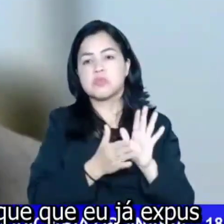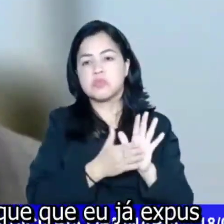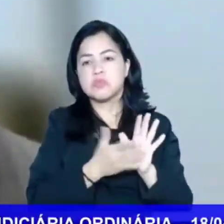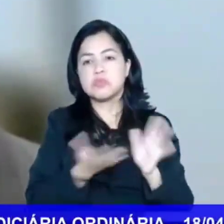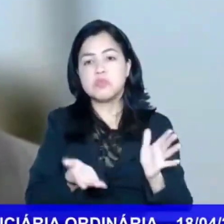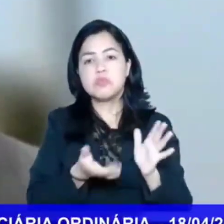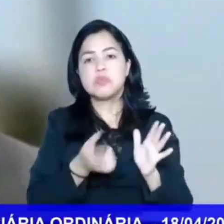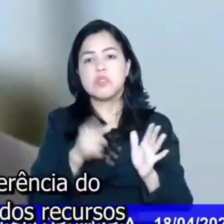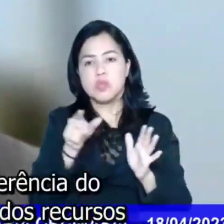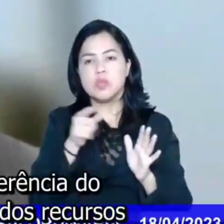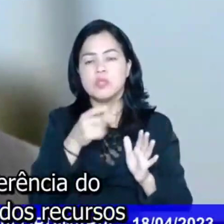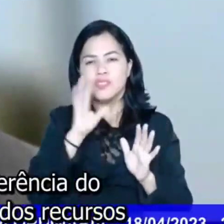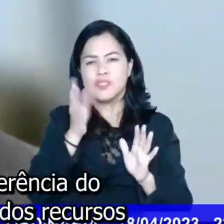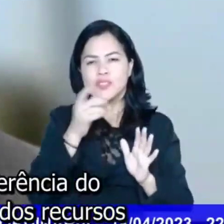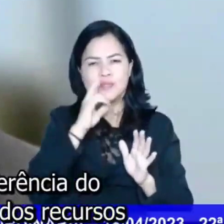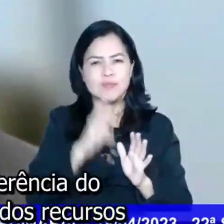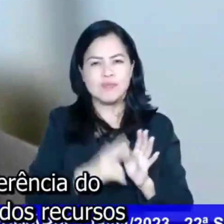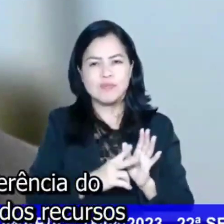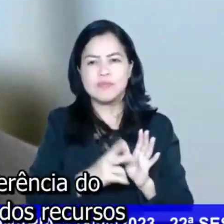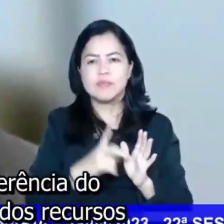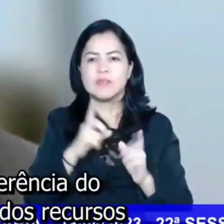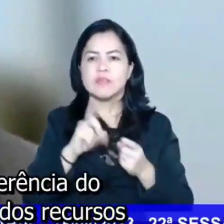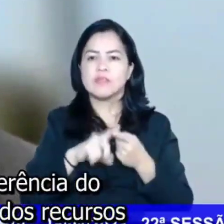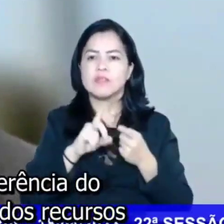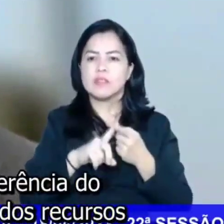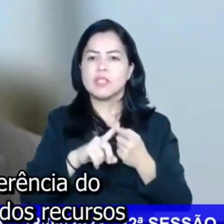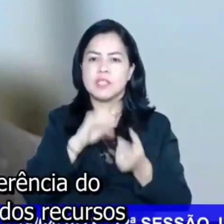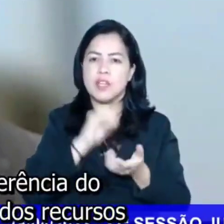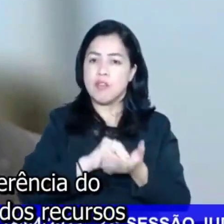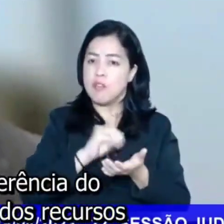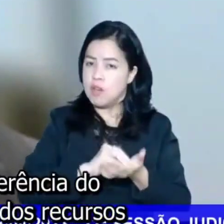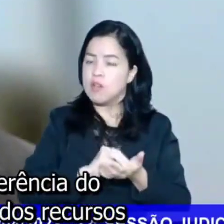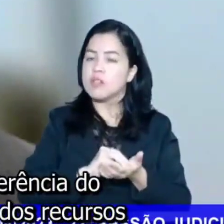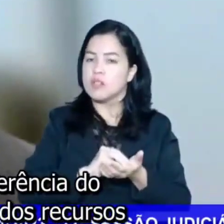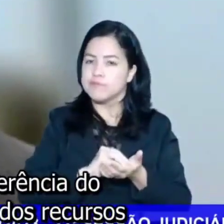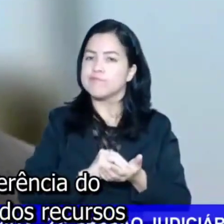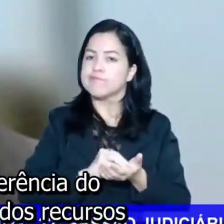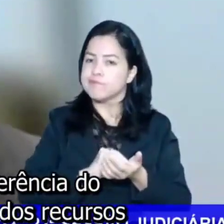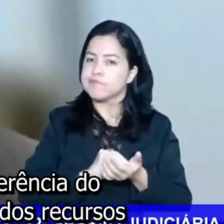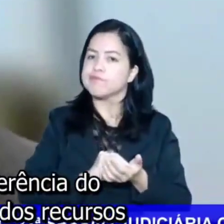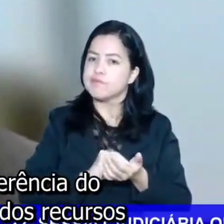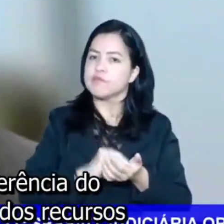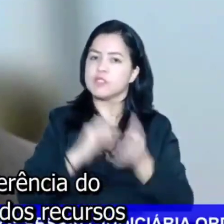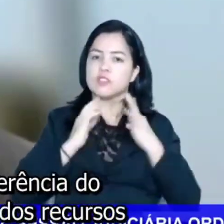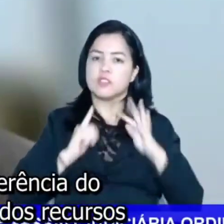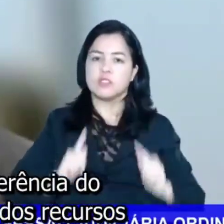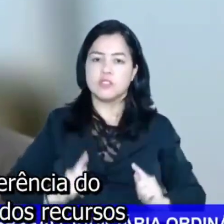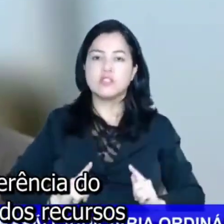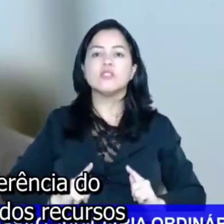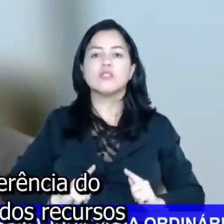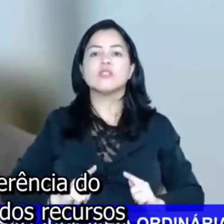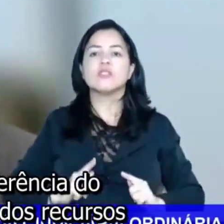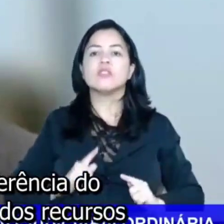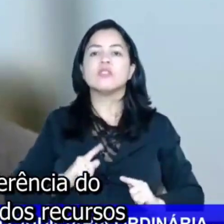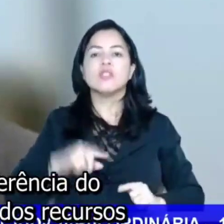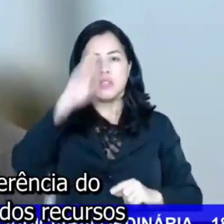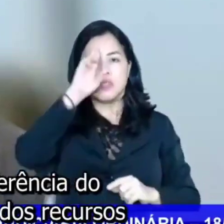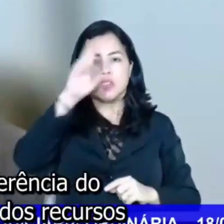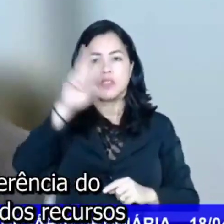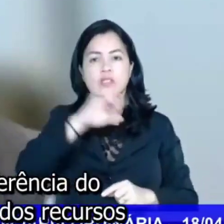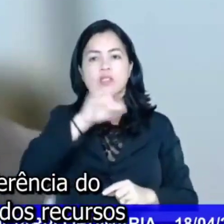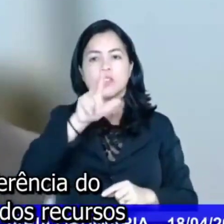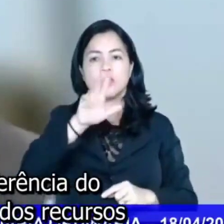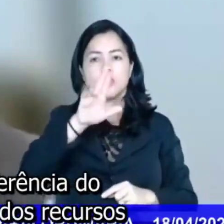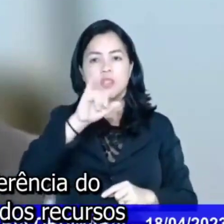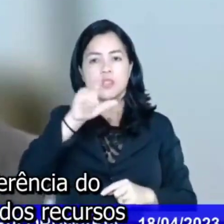que eu já expus, a absoluta falta de gestão, ou diria, ou de interferência do senhor José Luiz